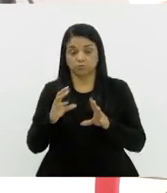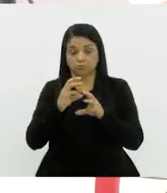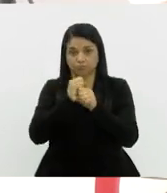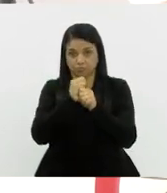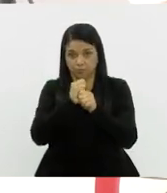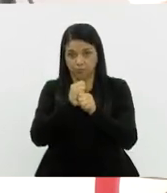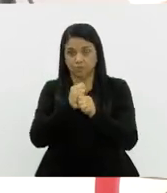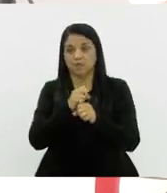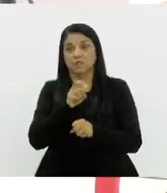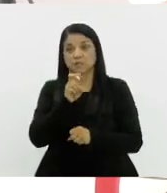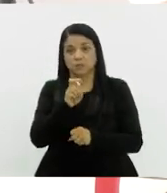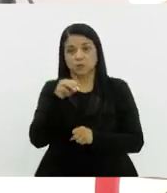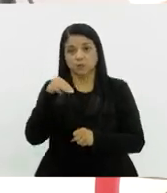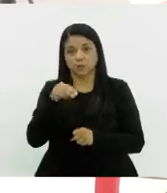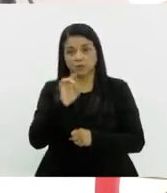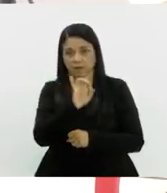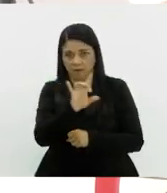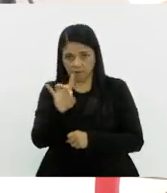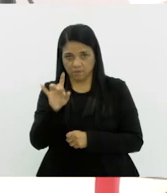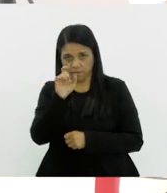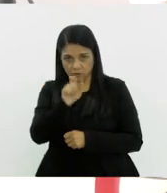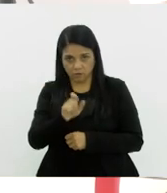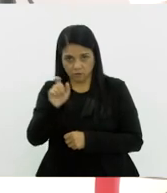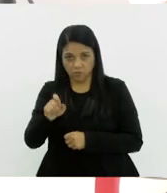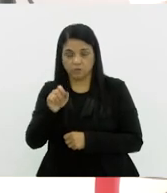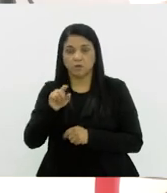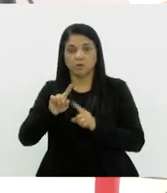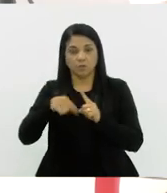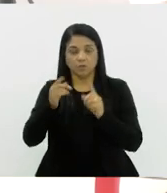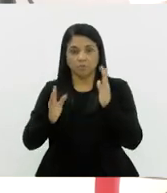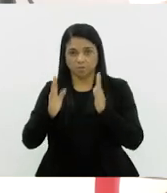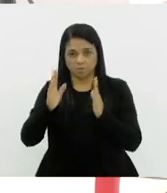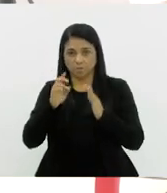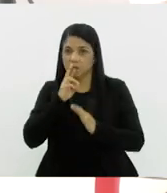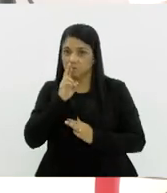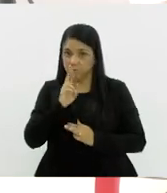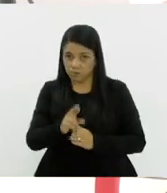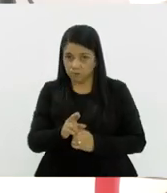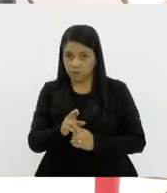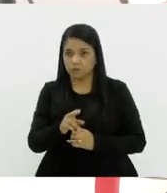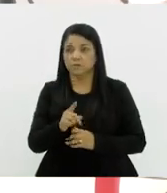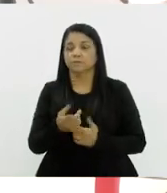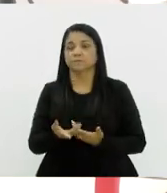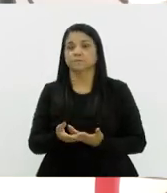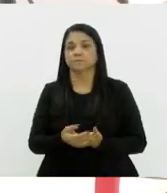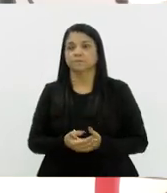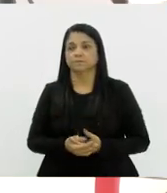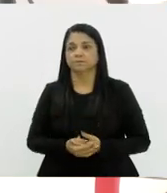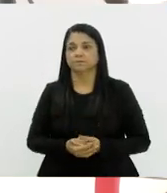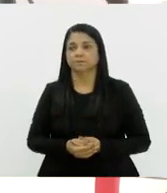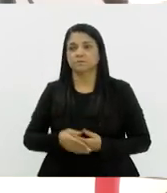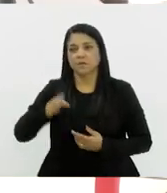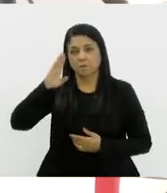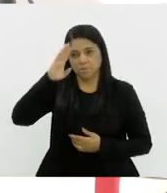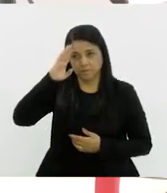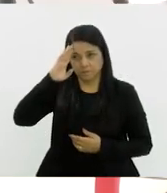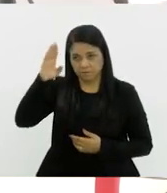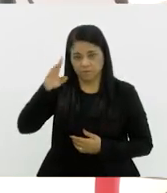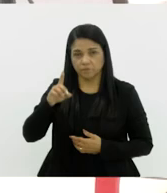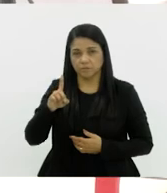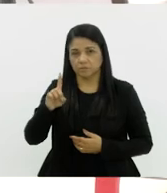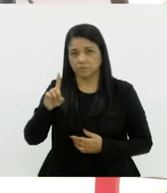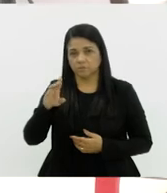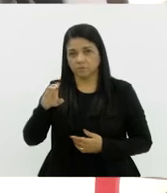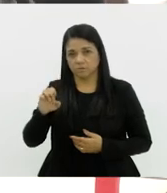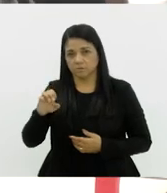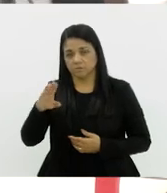pessoa. Aí nós teremos uma fase de respostas às autoridades aqui presentes, principalmente, eu acho que o DECEA e também